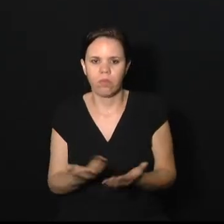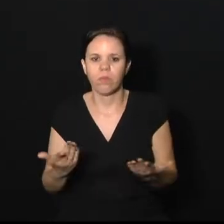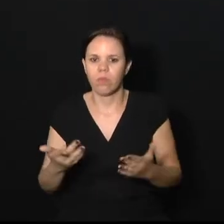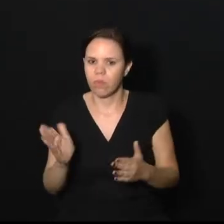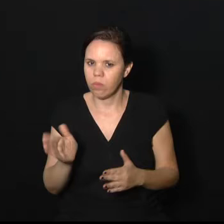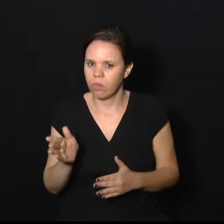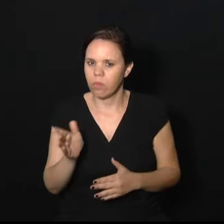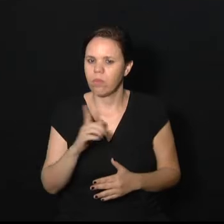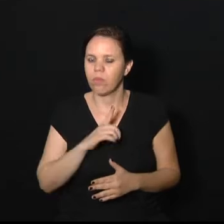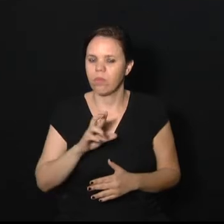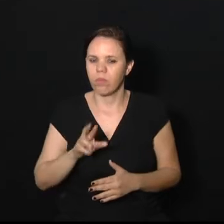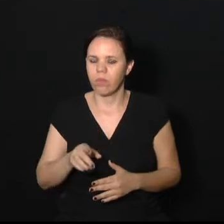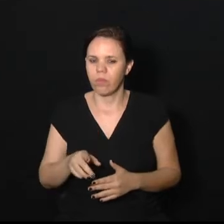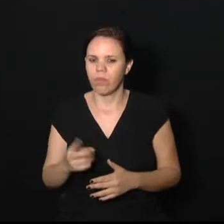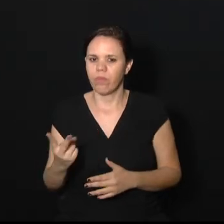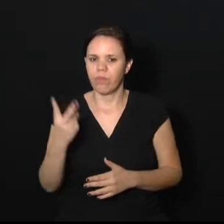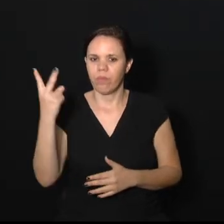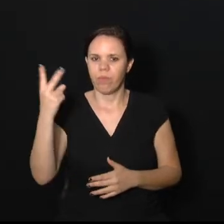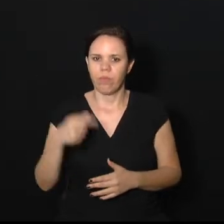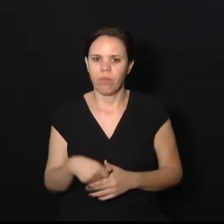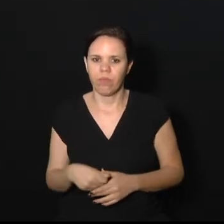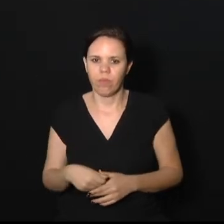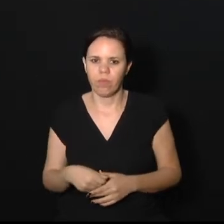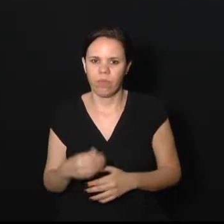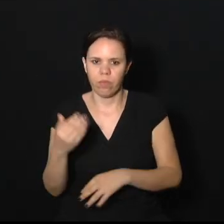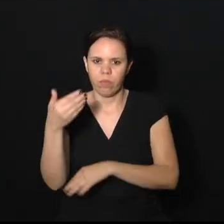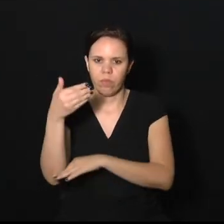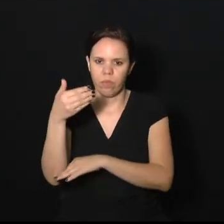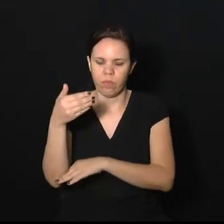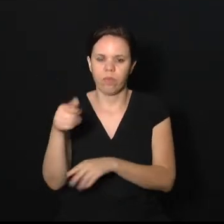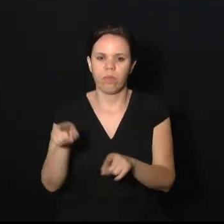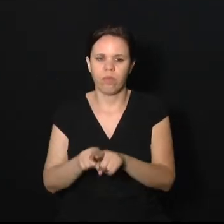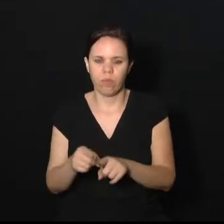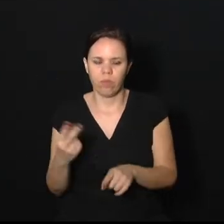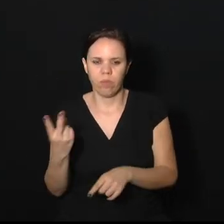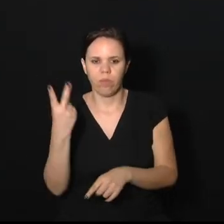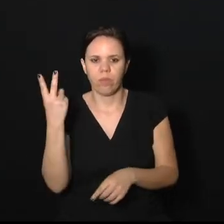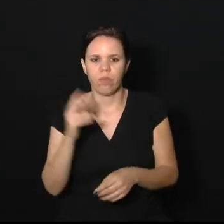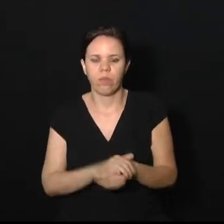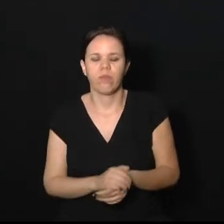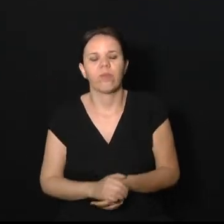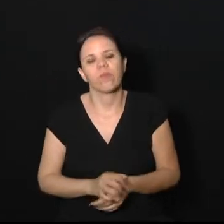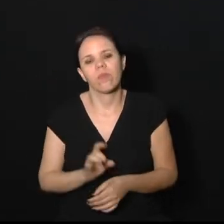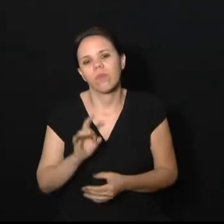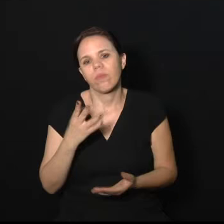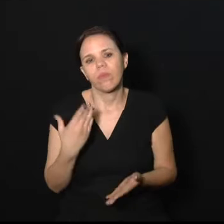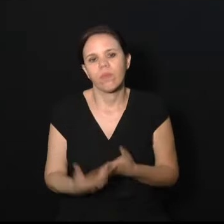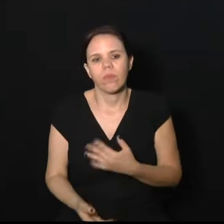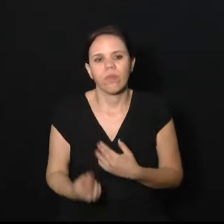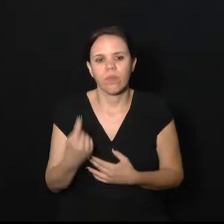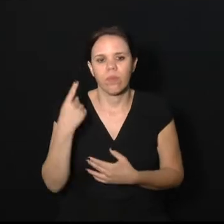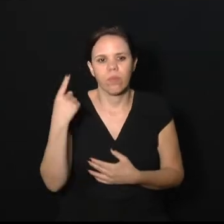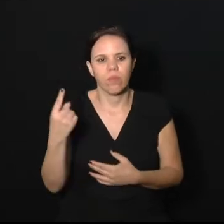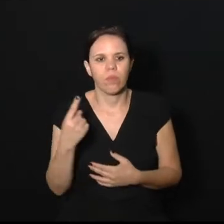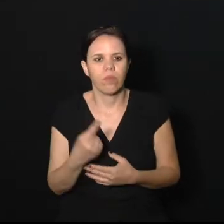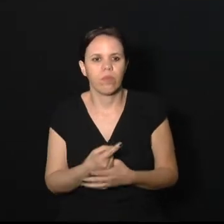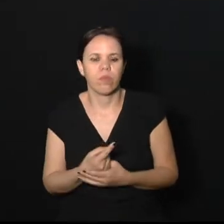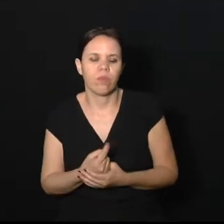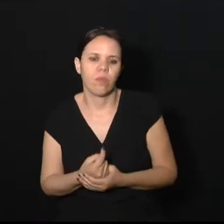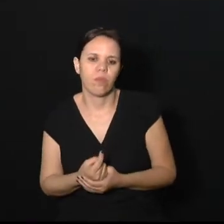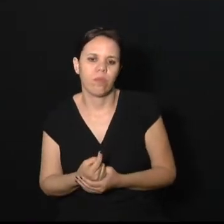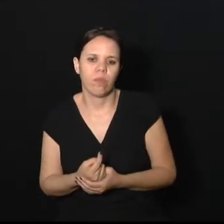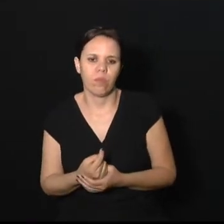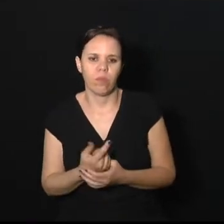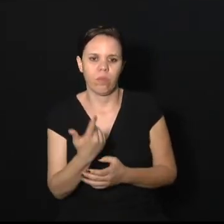é valorizado como um dos maiores hotéis em termos de valor, né? Só perde para uma grande rede no mundo. Então, realmente, de